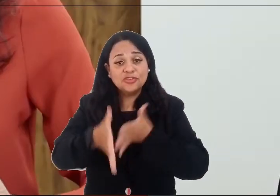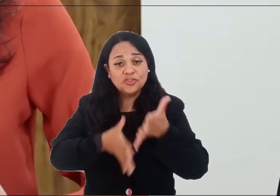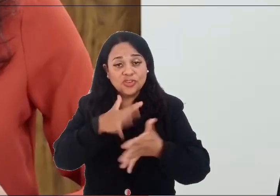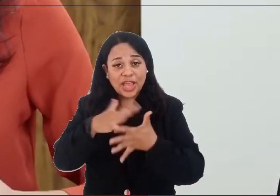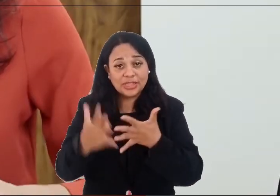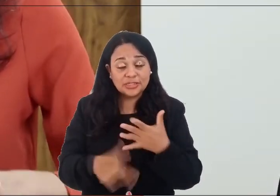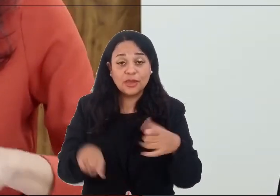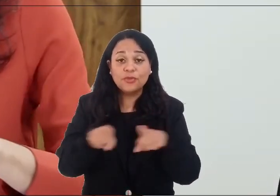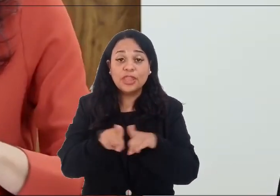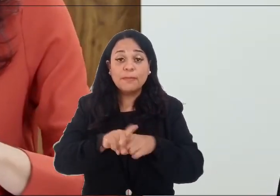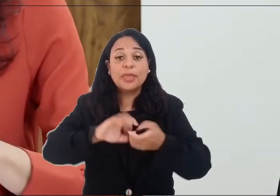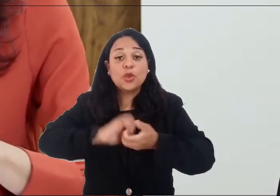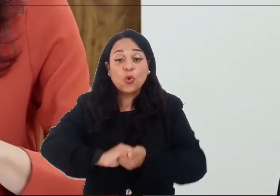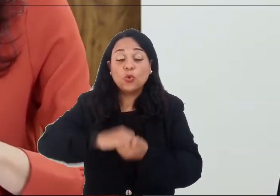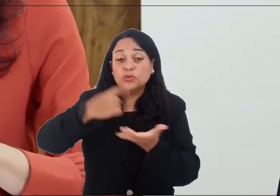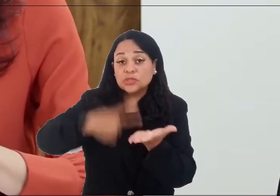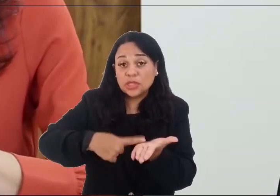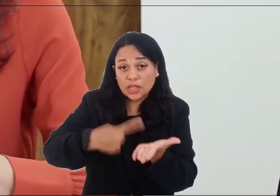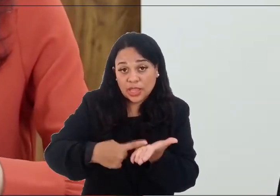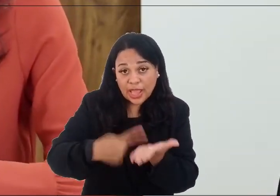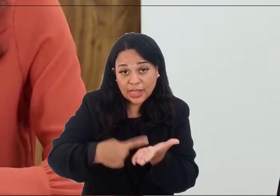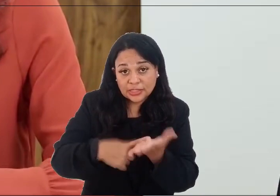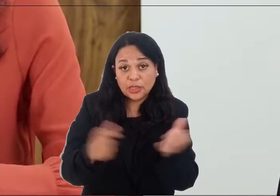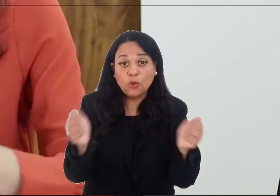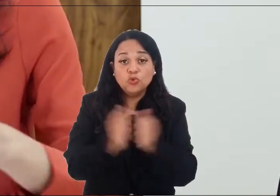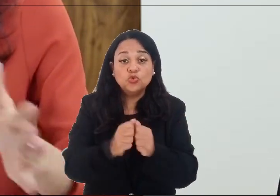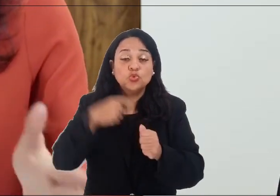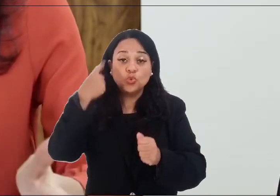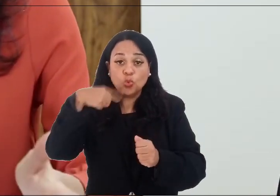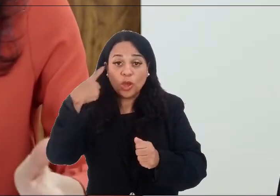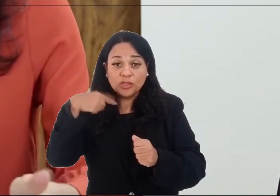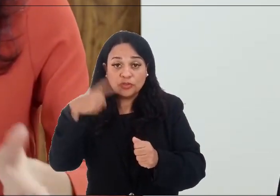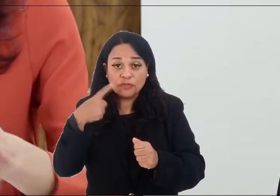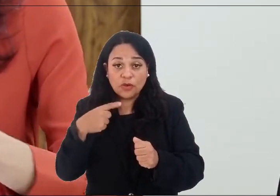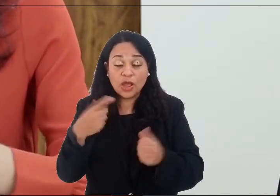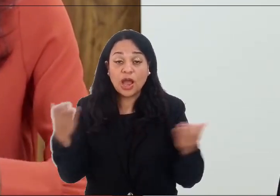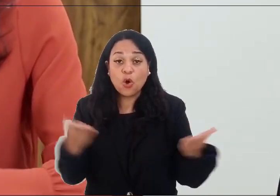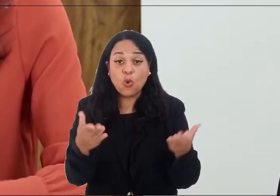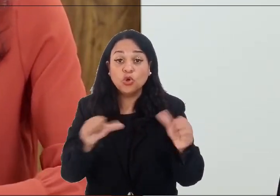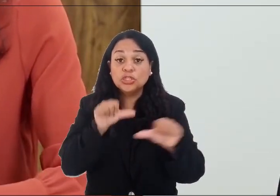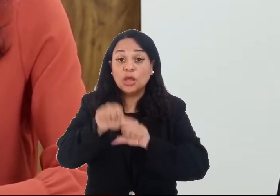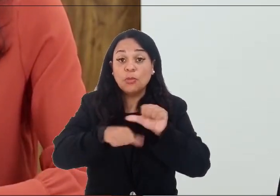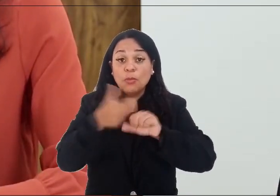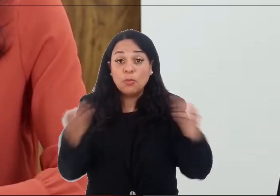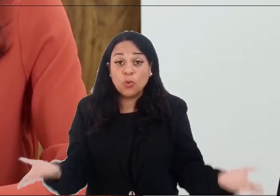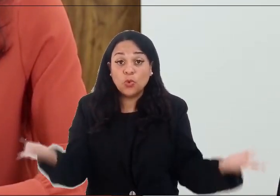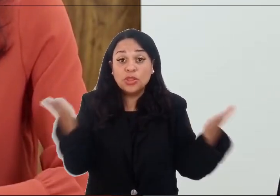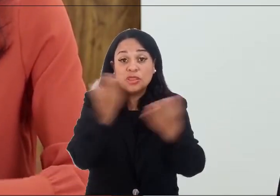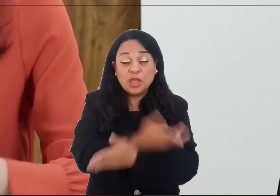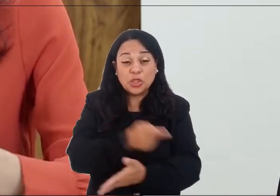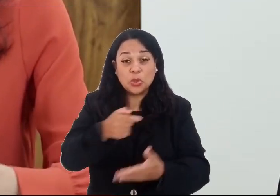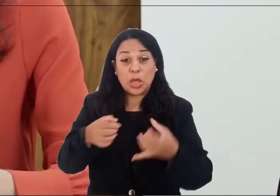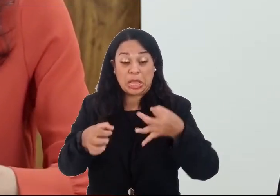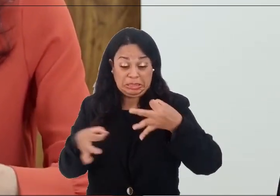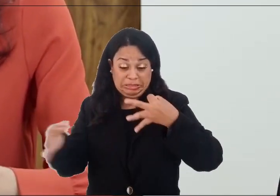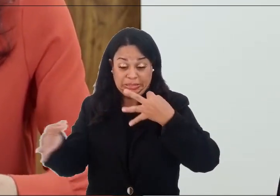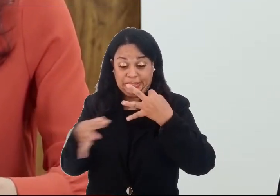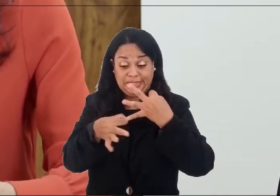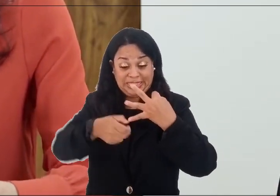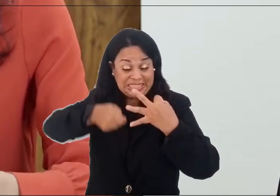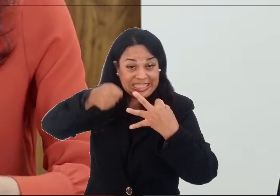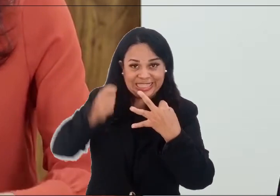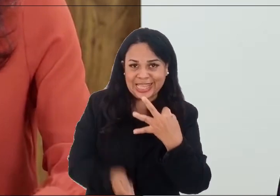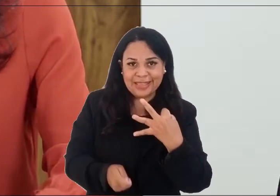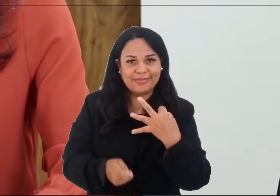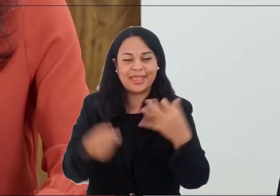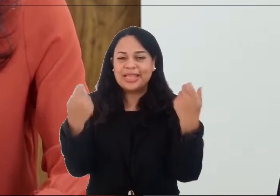Na verdade, hoje nós estamos então numa fase de transição da cultura da sentença para a cultura da pacificação, pois o povo